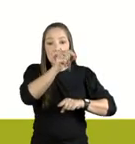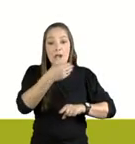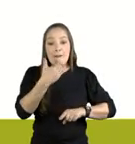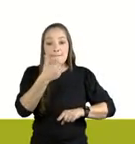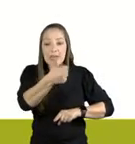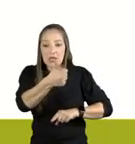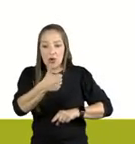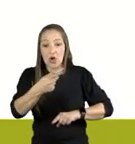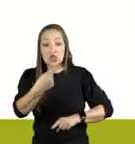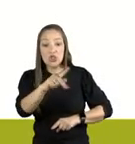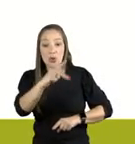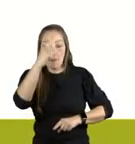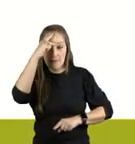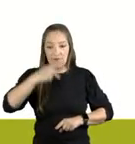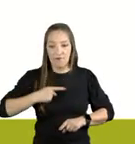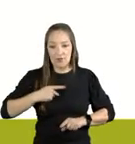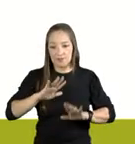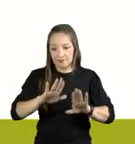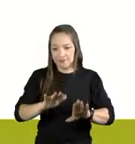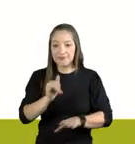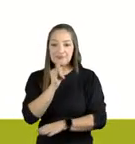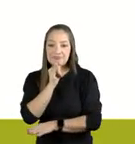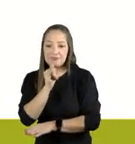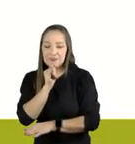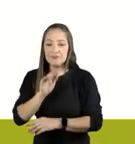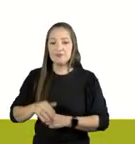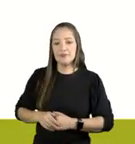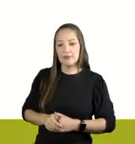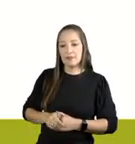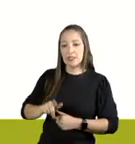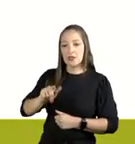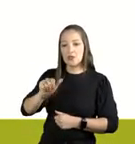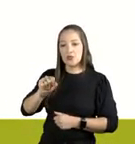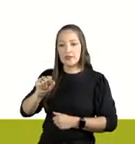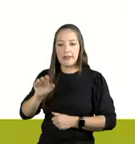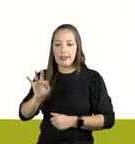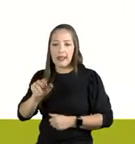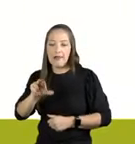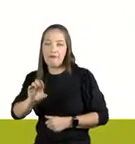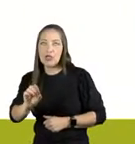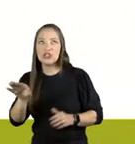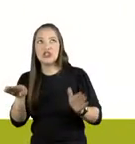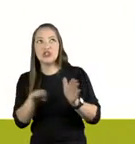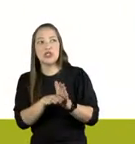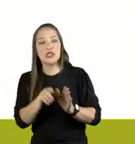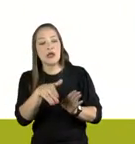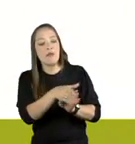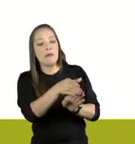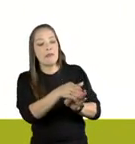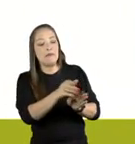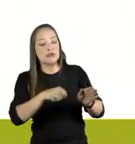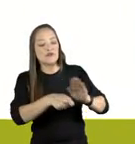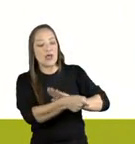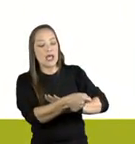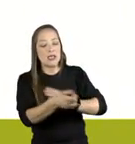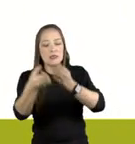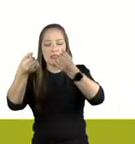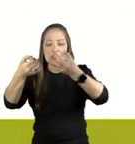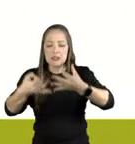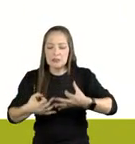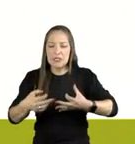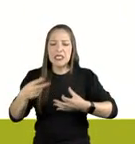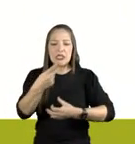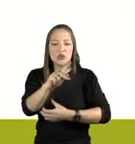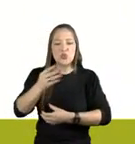chega num assessor de investimentos e fala seu histórico, fala seu objetivo, fala